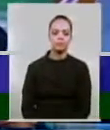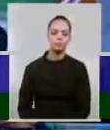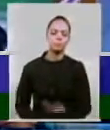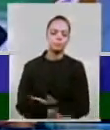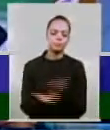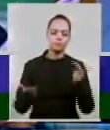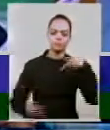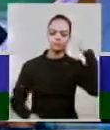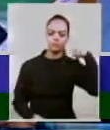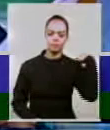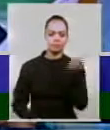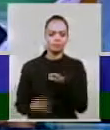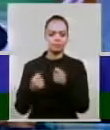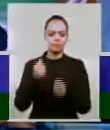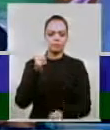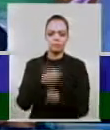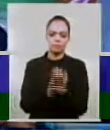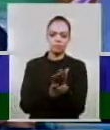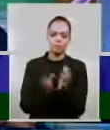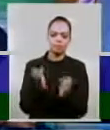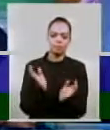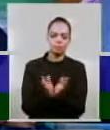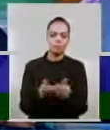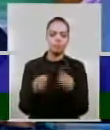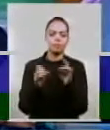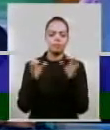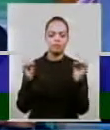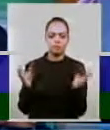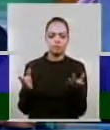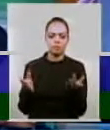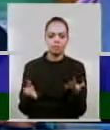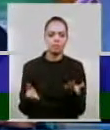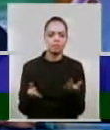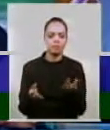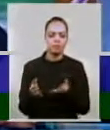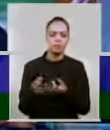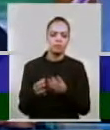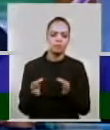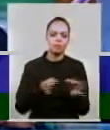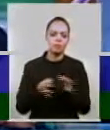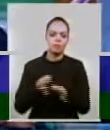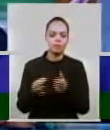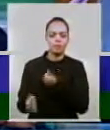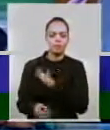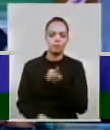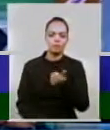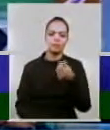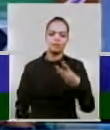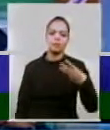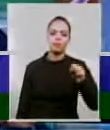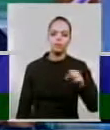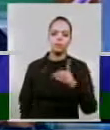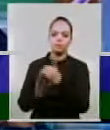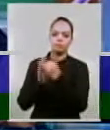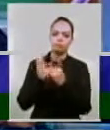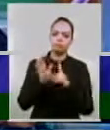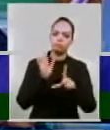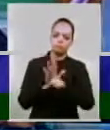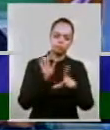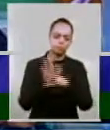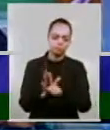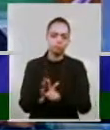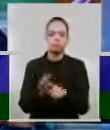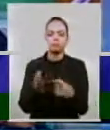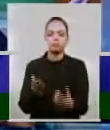Senhores vereadores, precisamos formar uma comissão especial no processo número 138 do Decreto Legislativo de